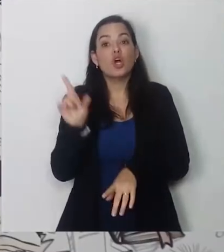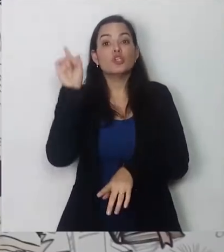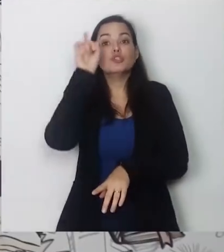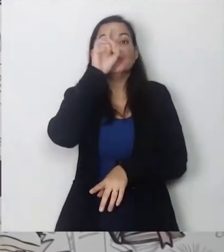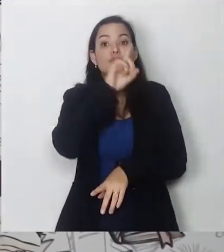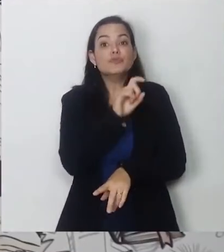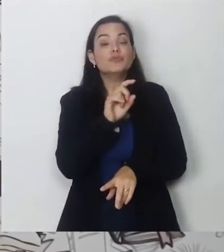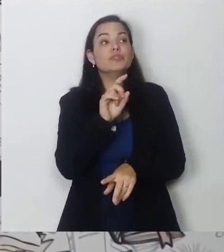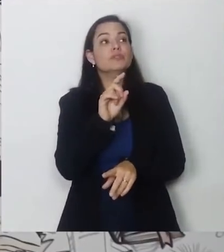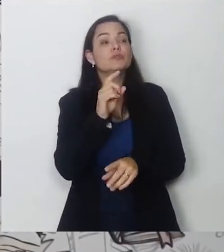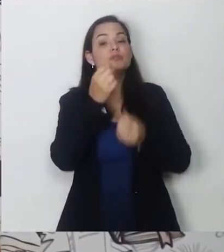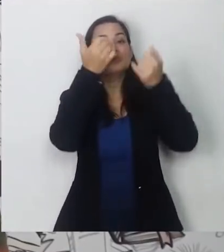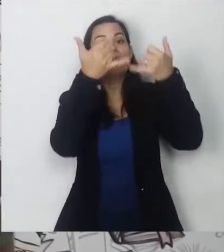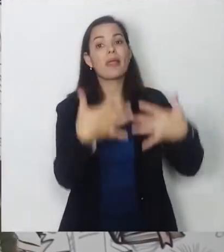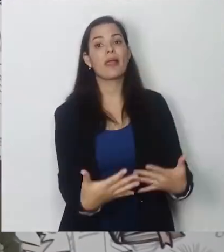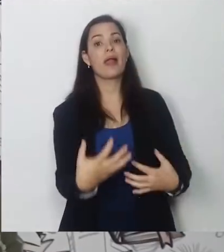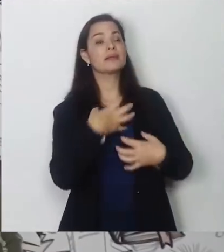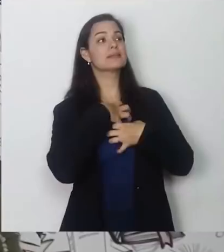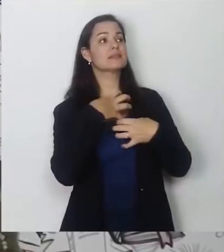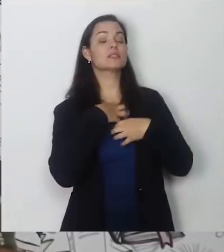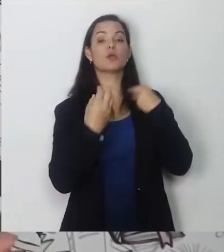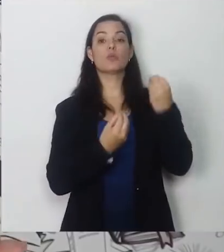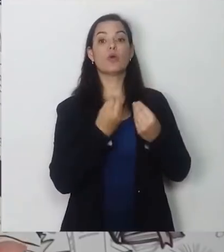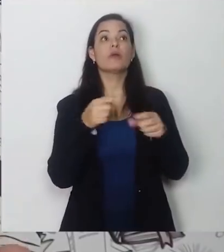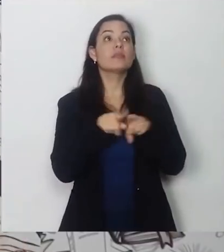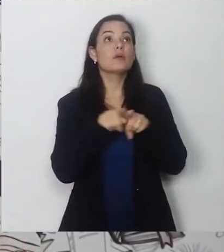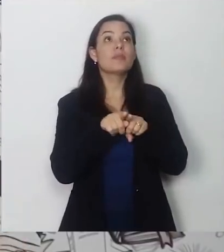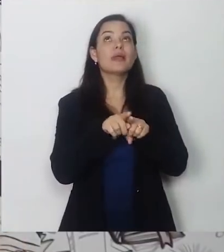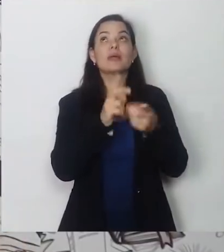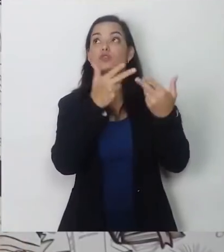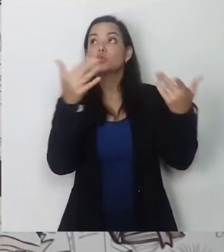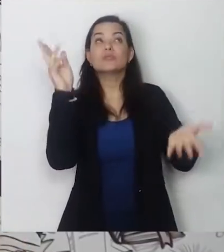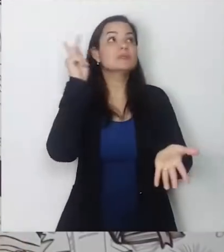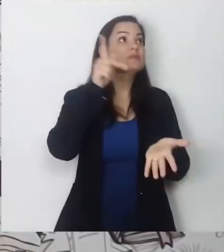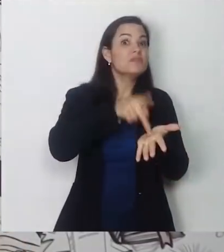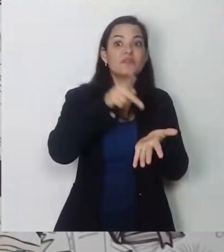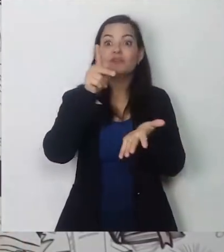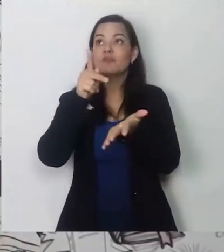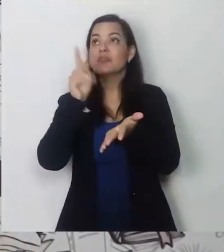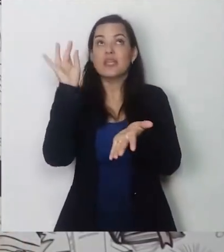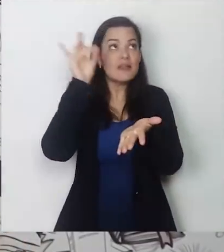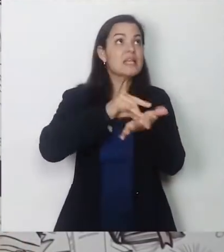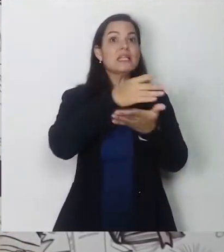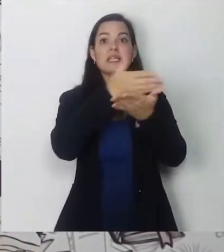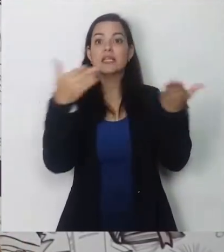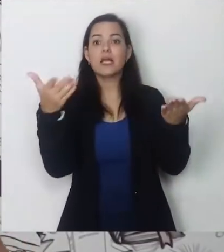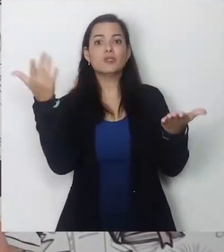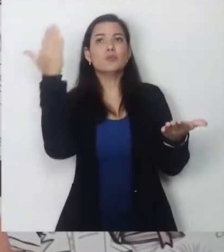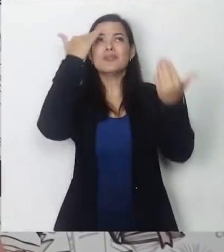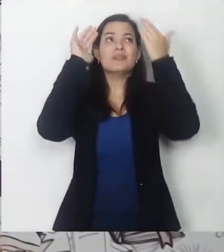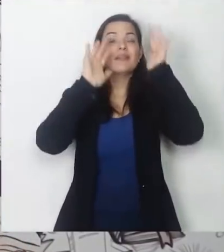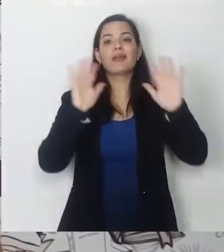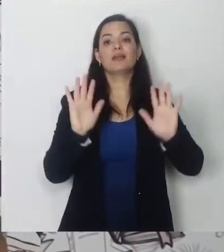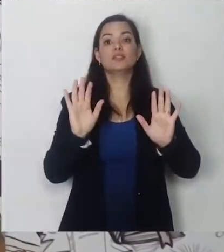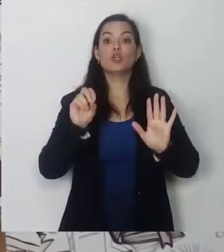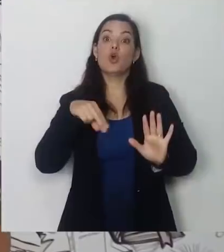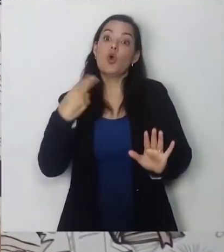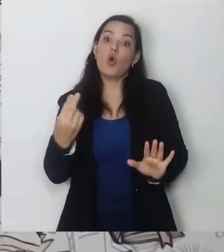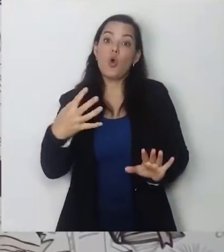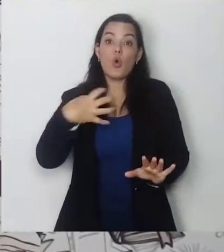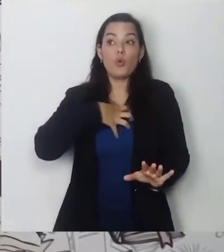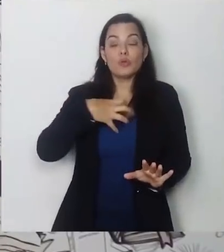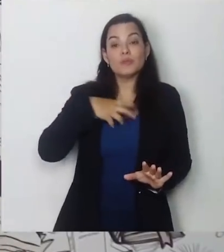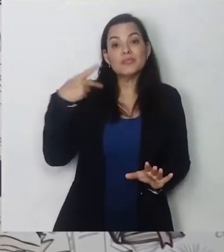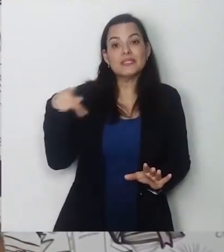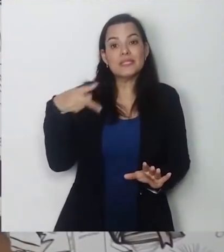a realidade e ainda por não se portarem de acordo com o comportamento ideal da